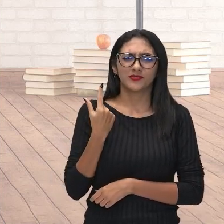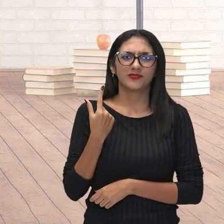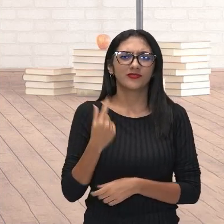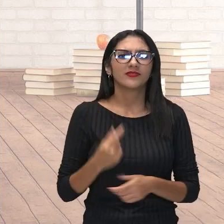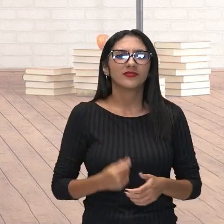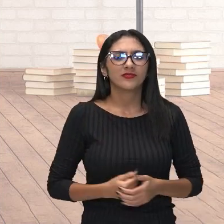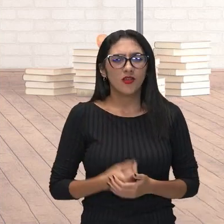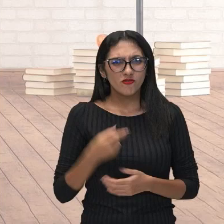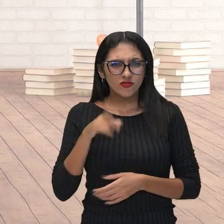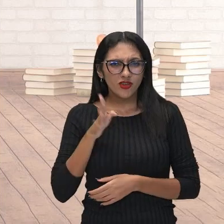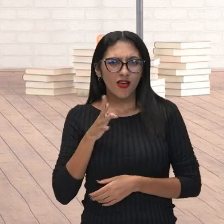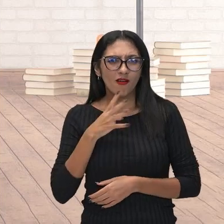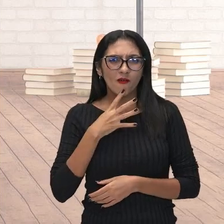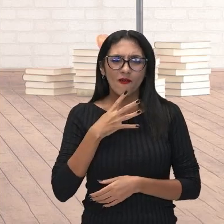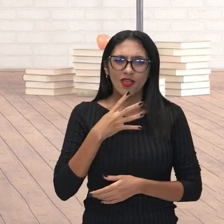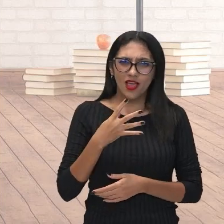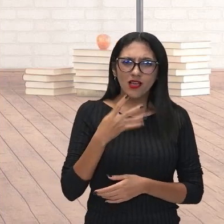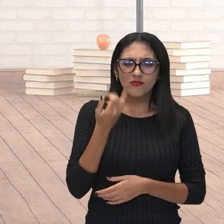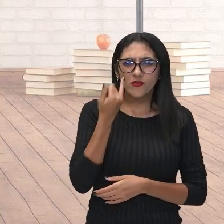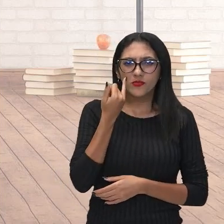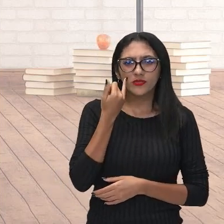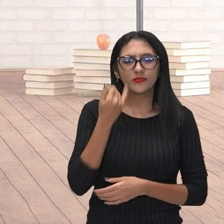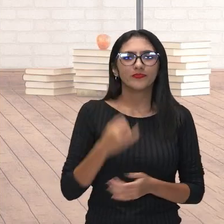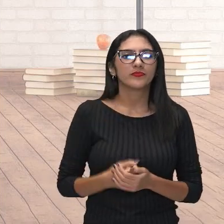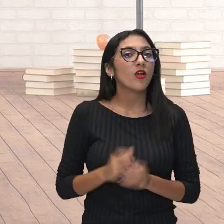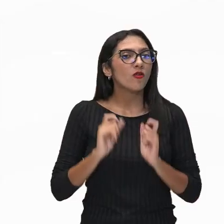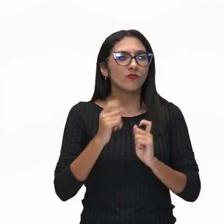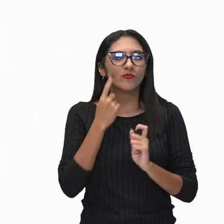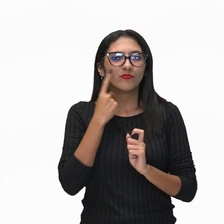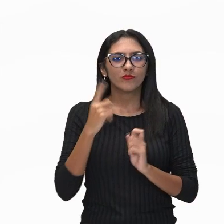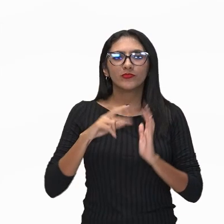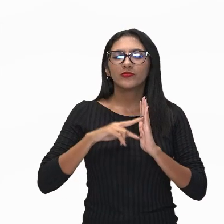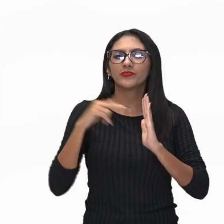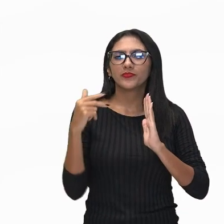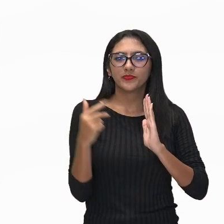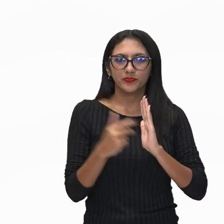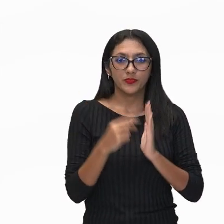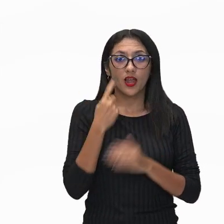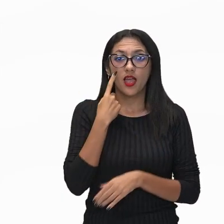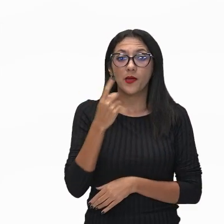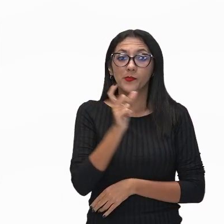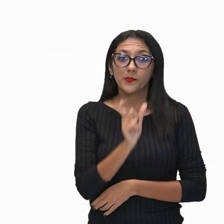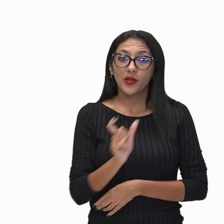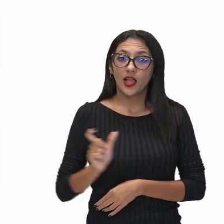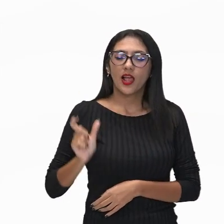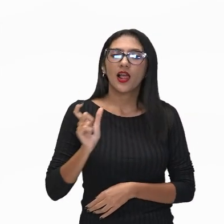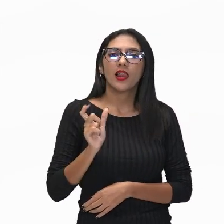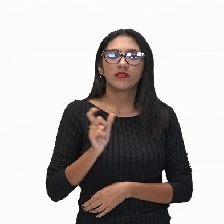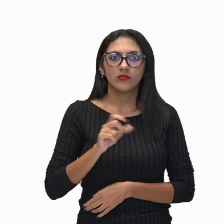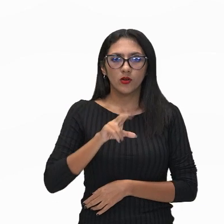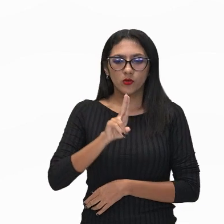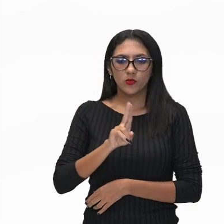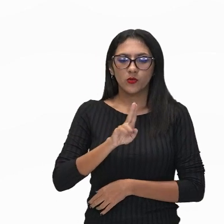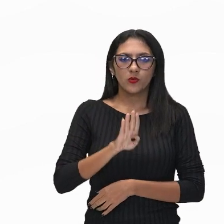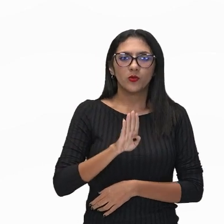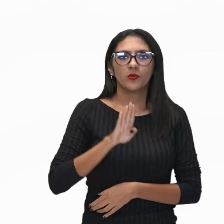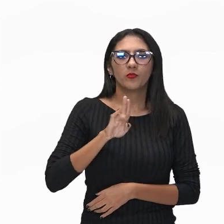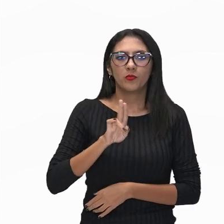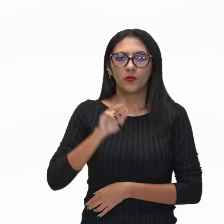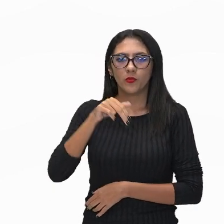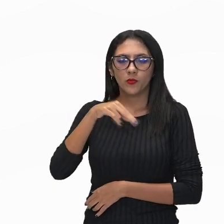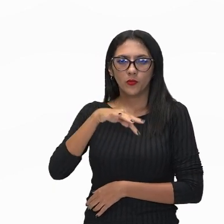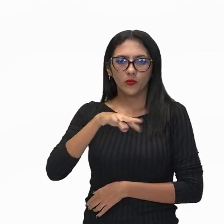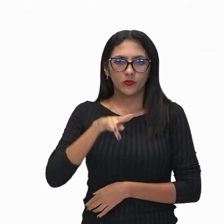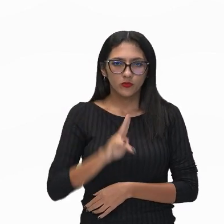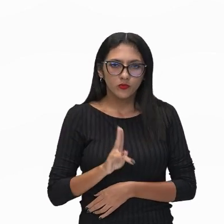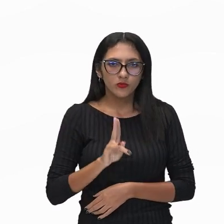falar? Então vamos ver o que ela significa. Ubuntu, pronuncia-se Ubuntu,